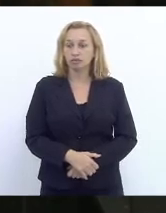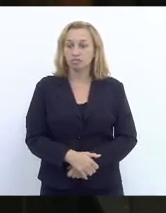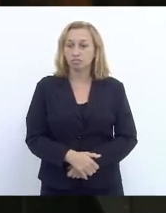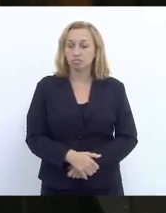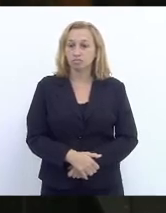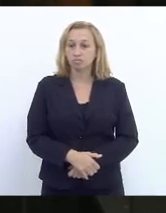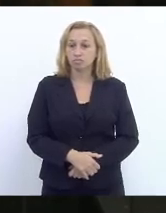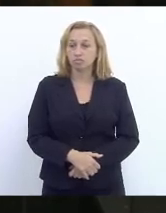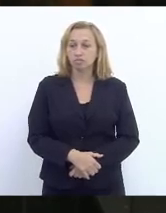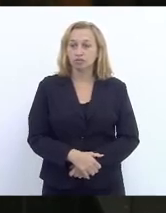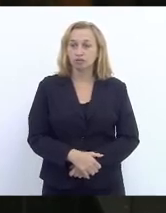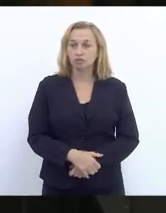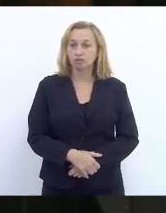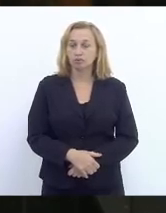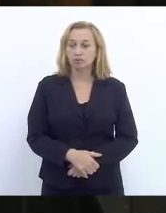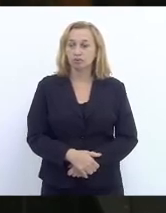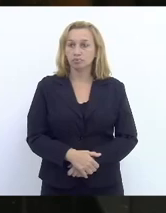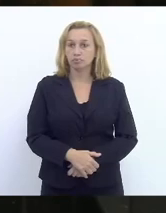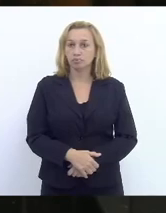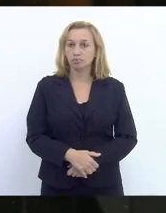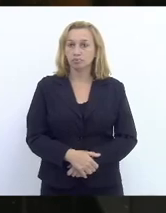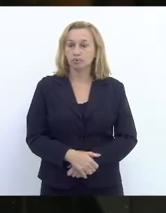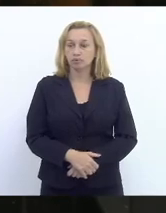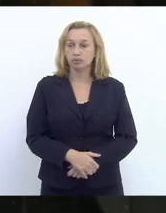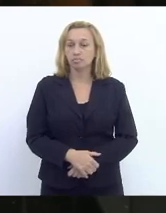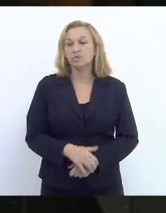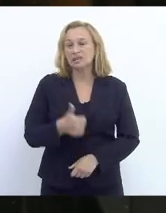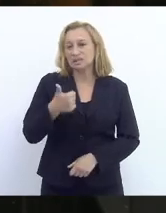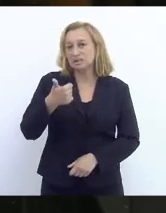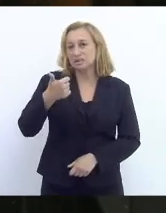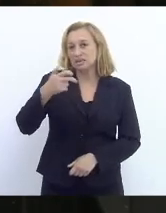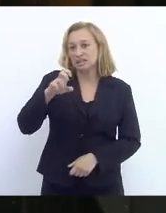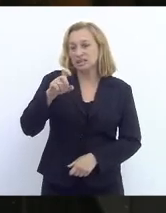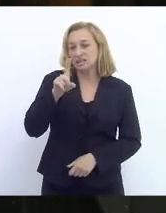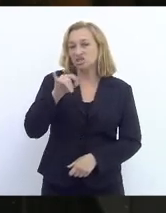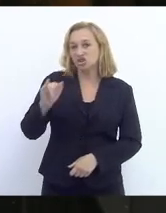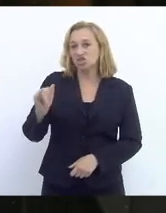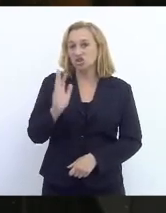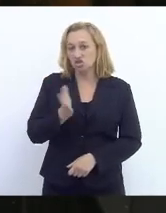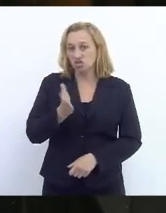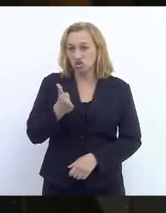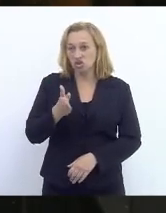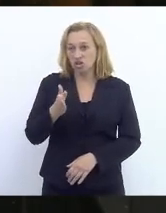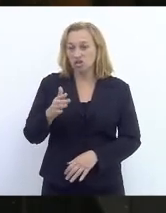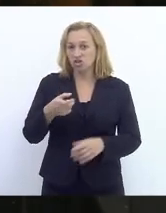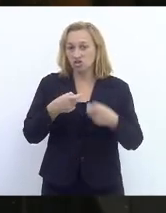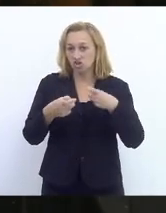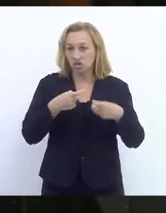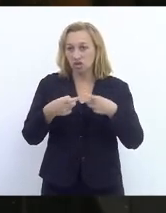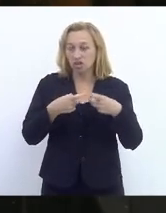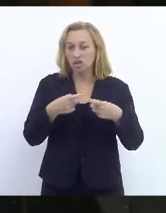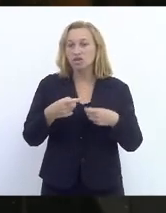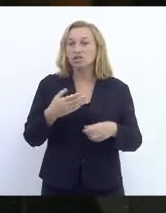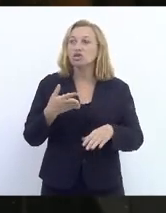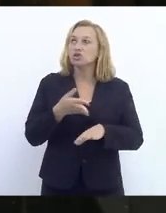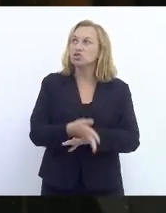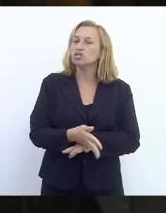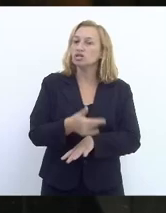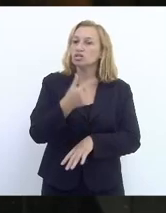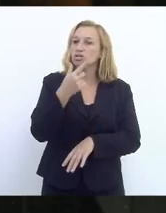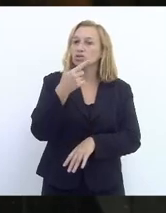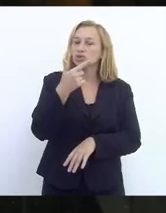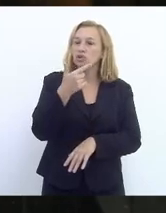qsar nesse 15º dia de invasão já chegando a 2 milhões